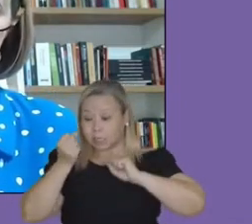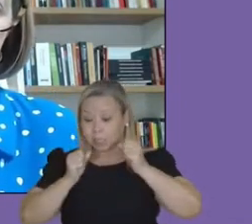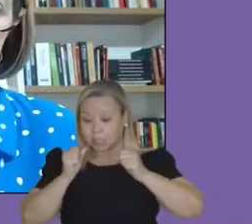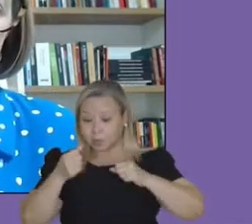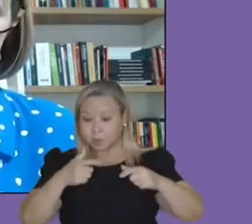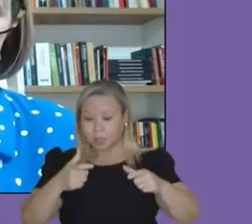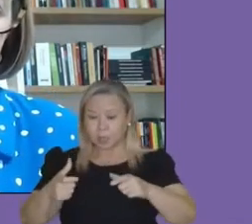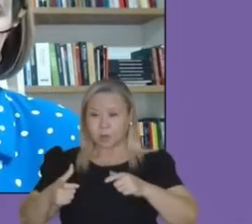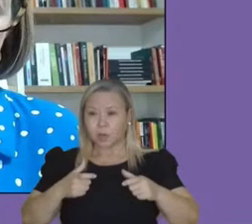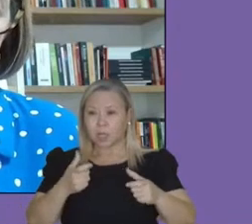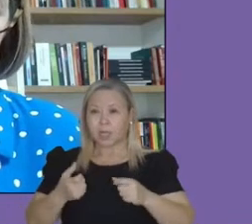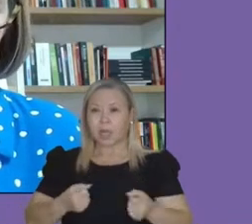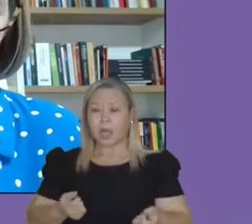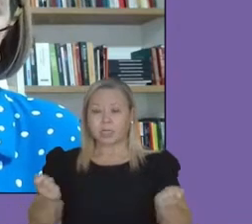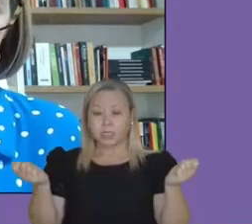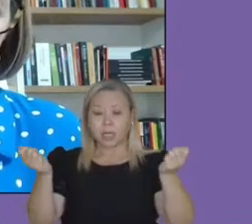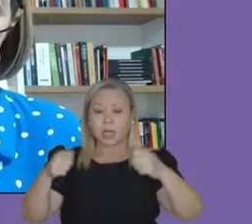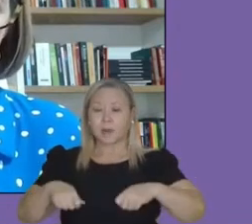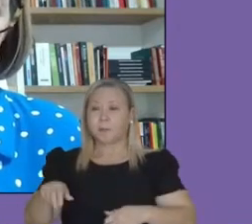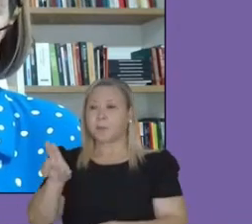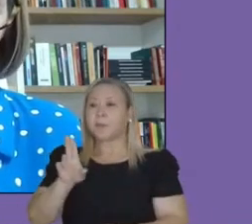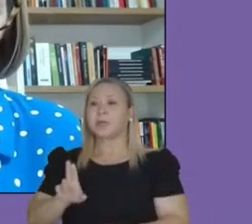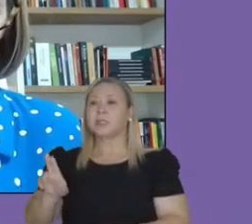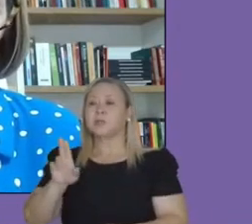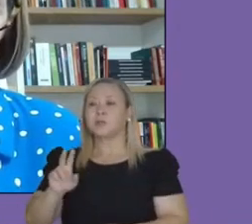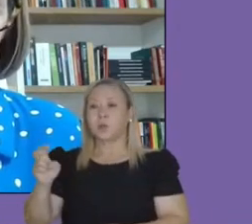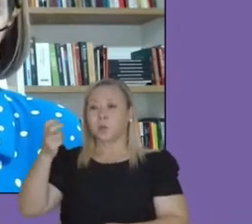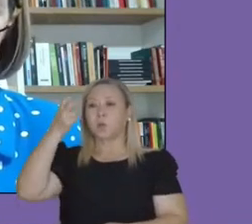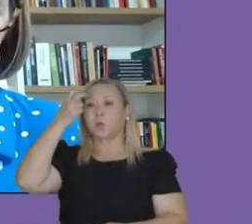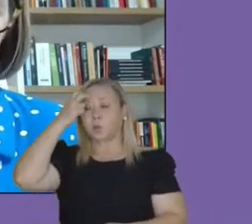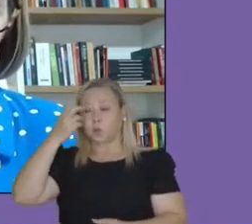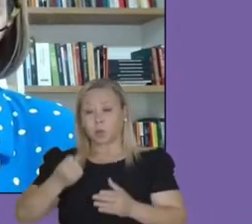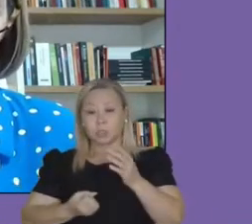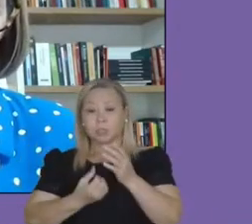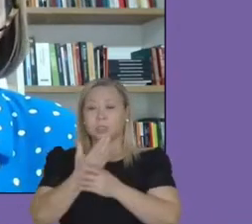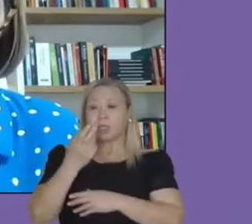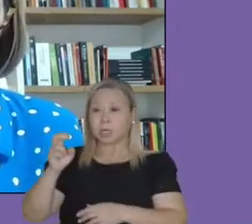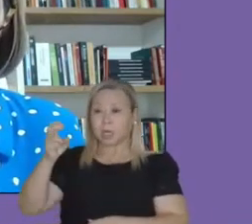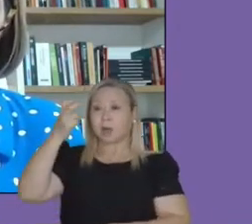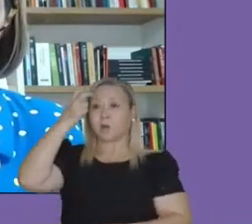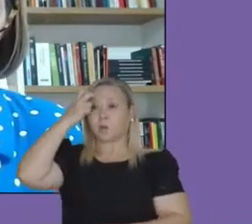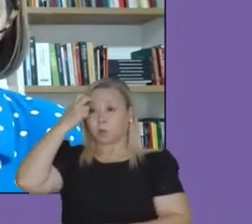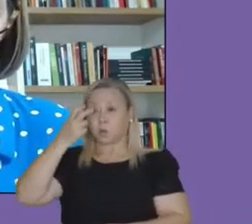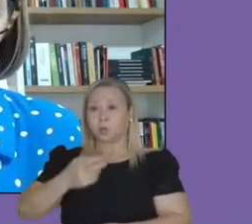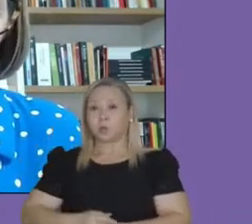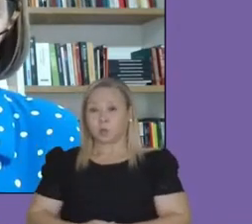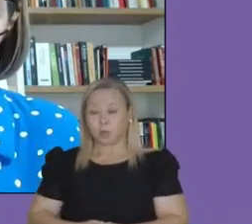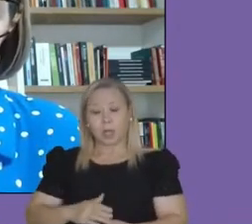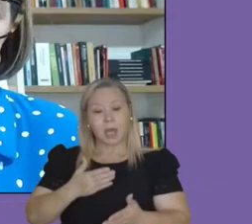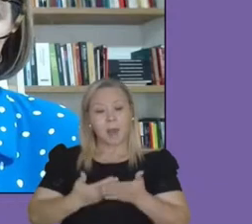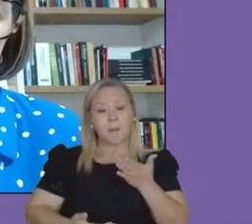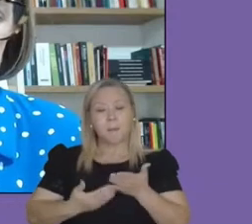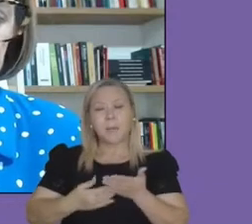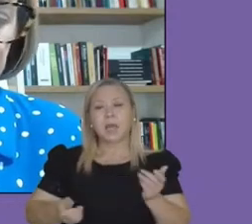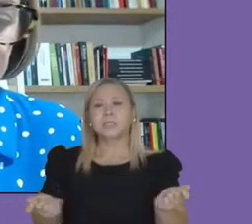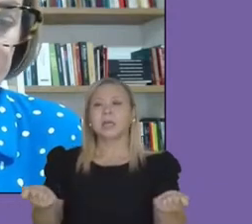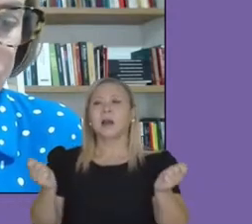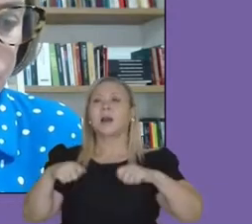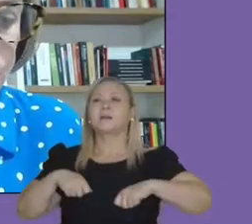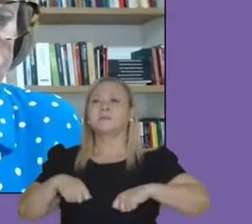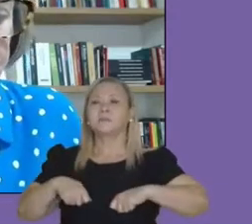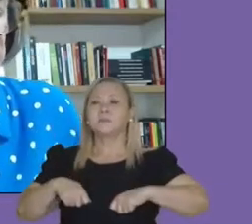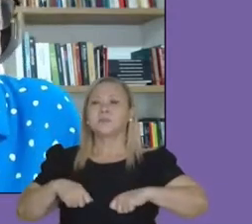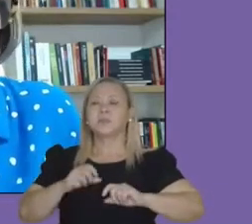da capacidade de usufruir cultura, de produzir cultura, ou seja, perdem a